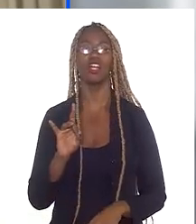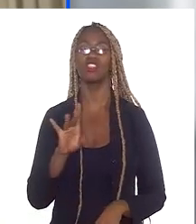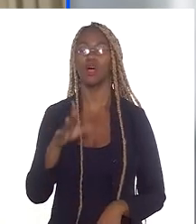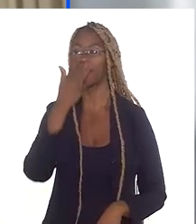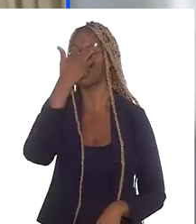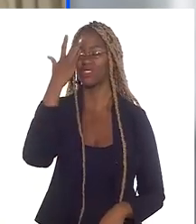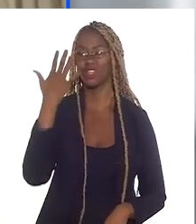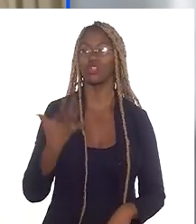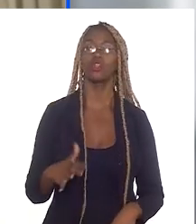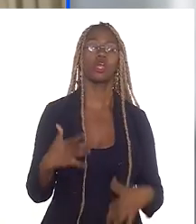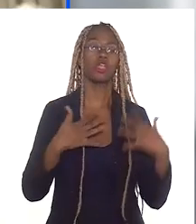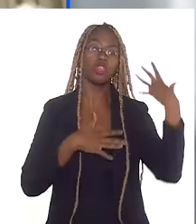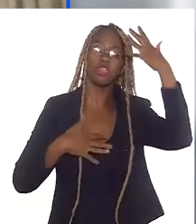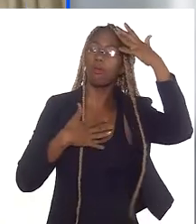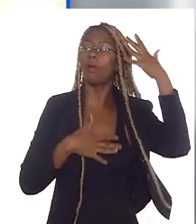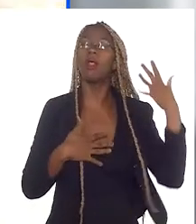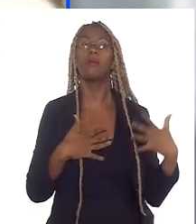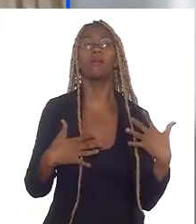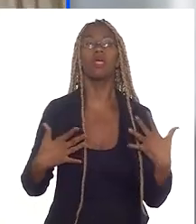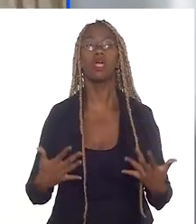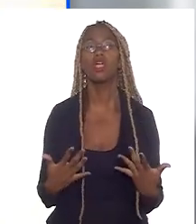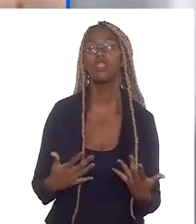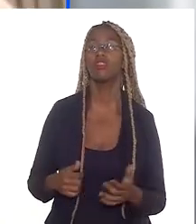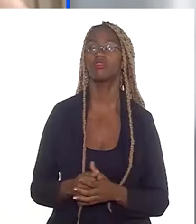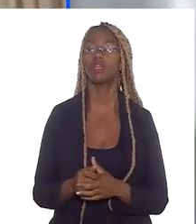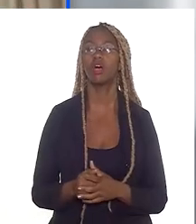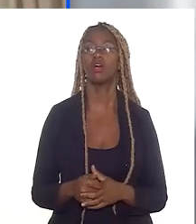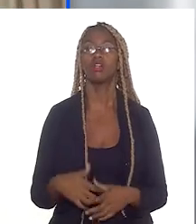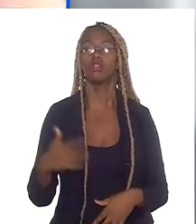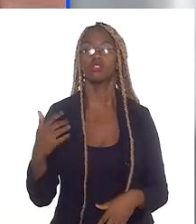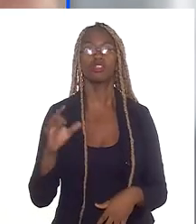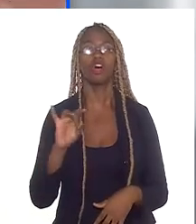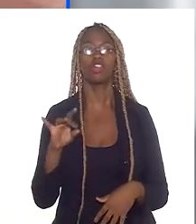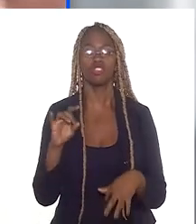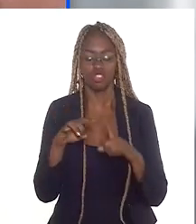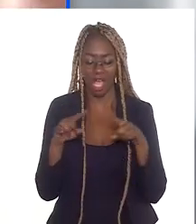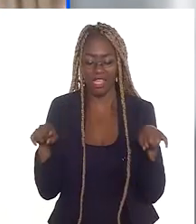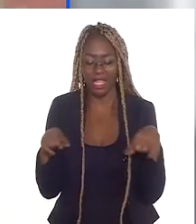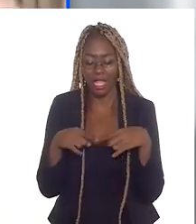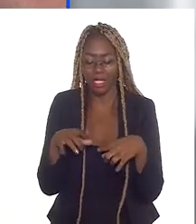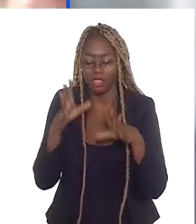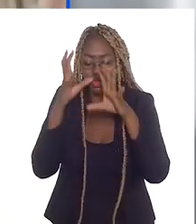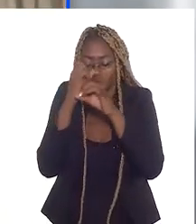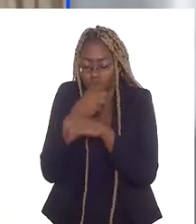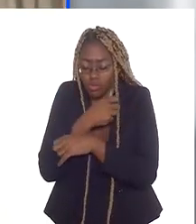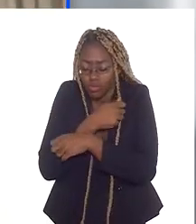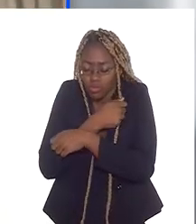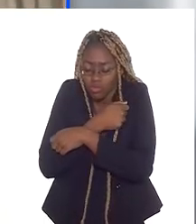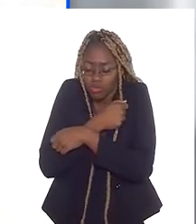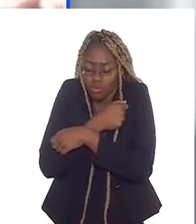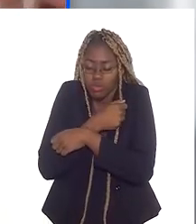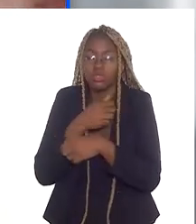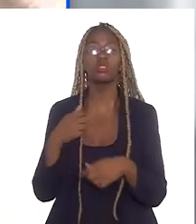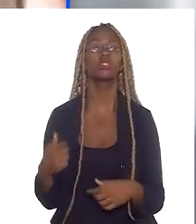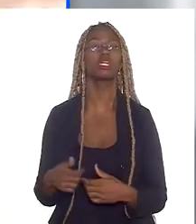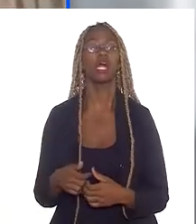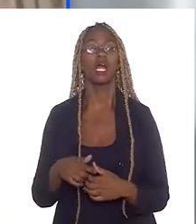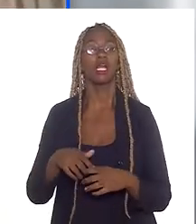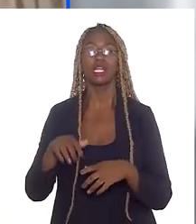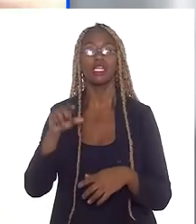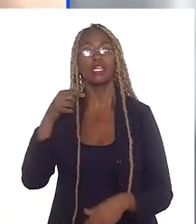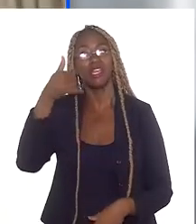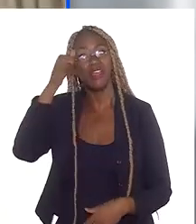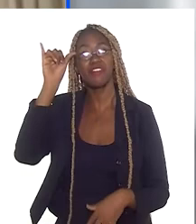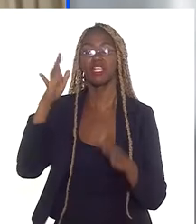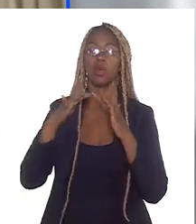sem alto cuidado básico então a vou tomar banho tá com fotofobia e isso é a pessoa que naquele quarto escuro ela